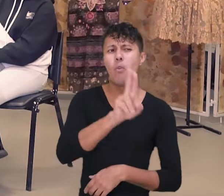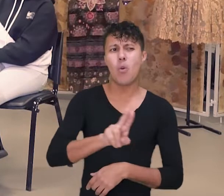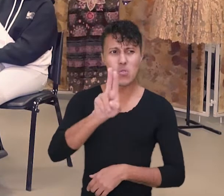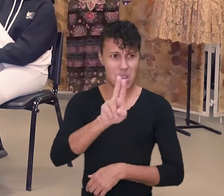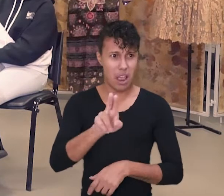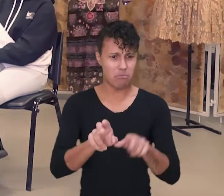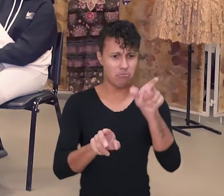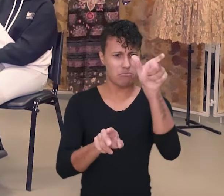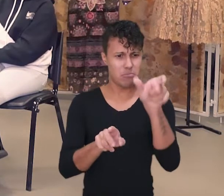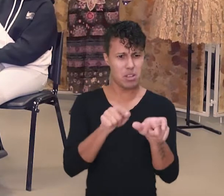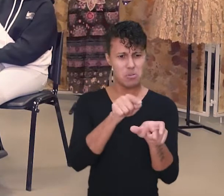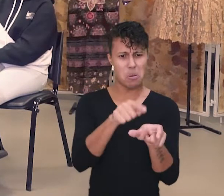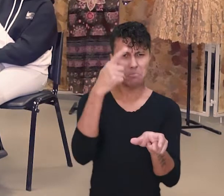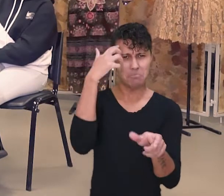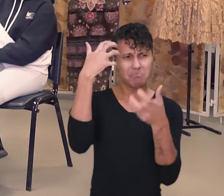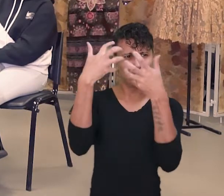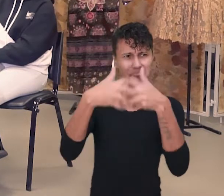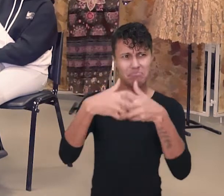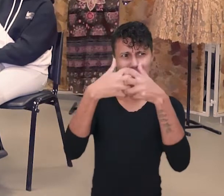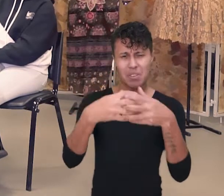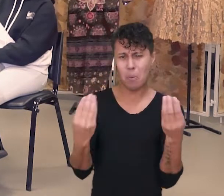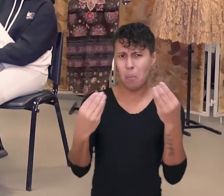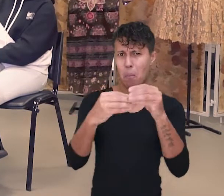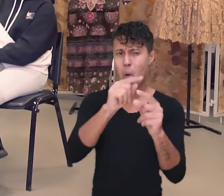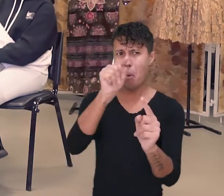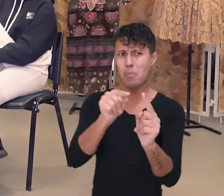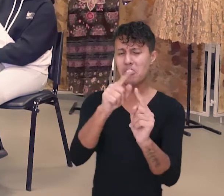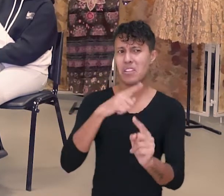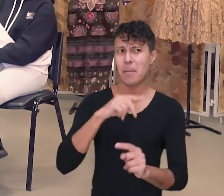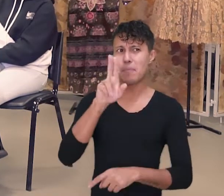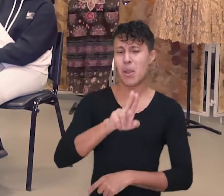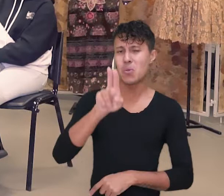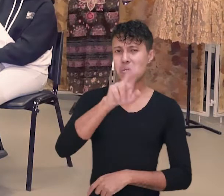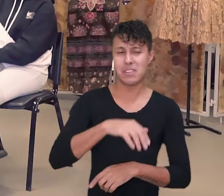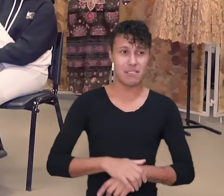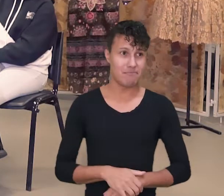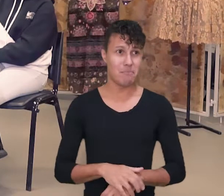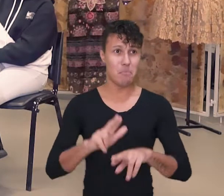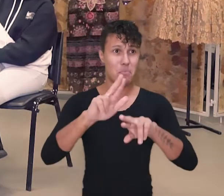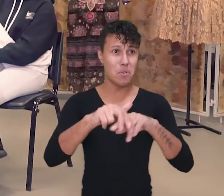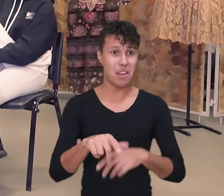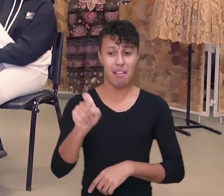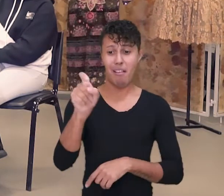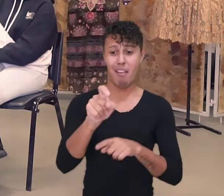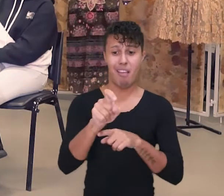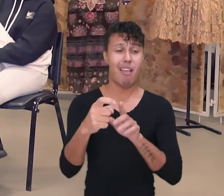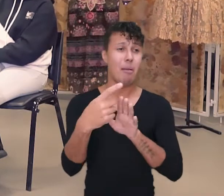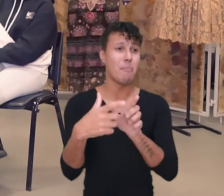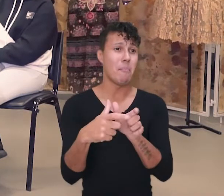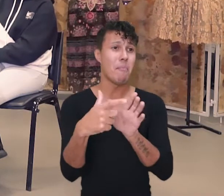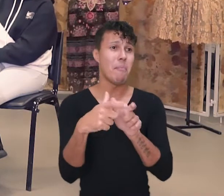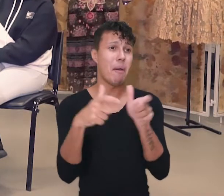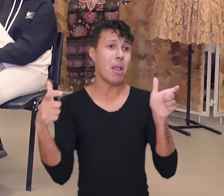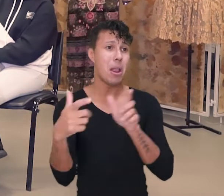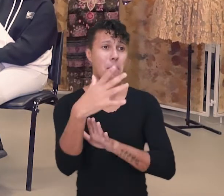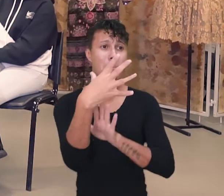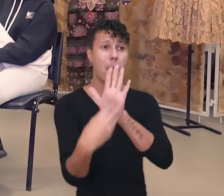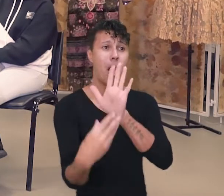disso para ser modernista, que é o grande pulo? Como você sair do que tá sendo